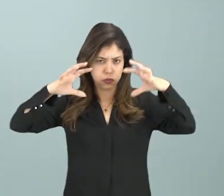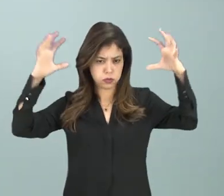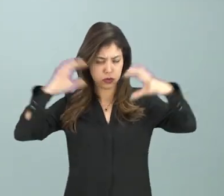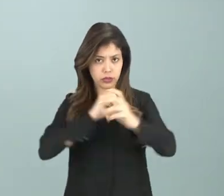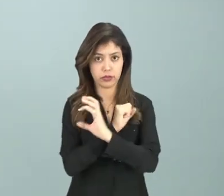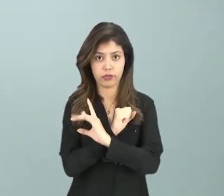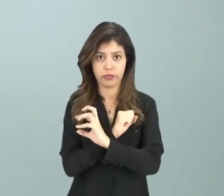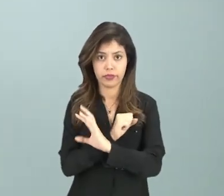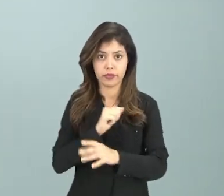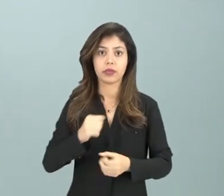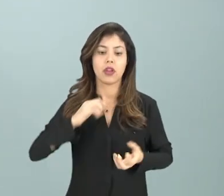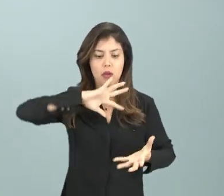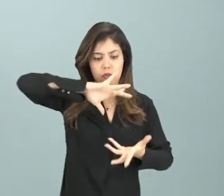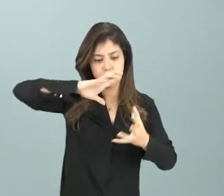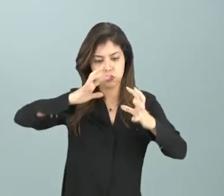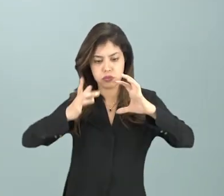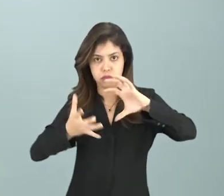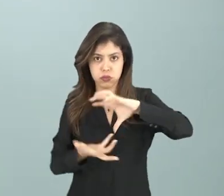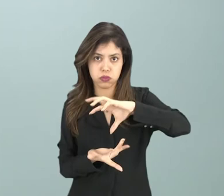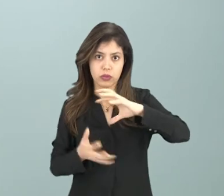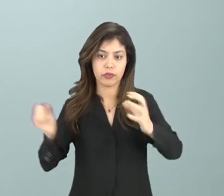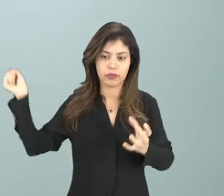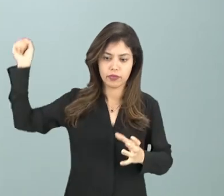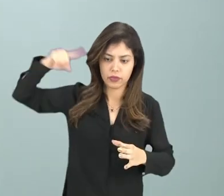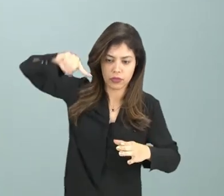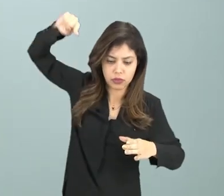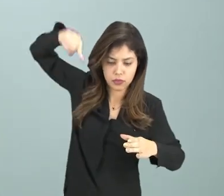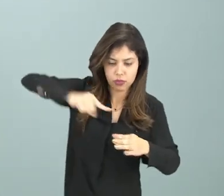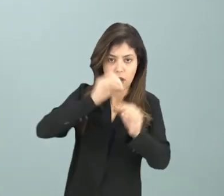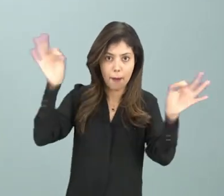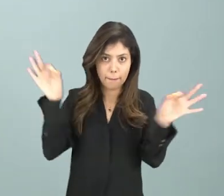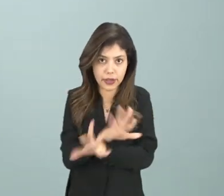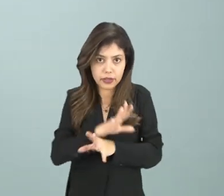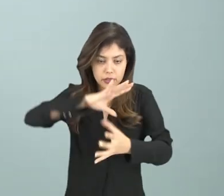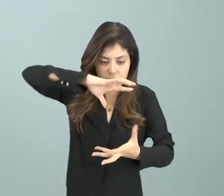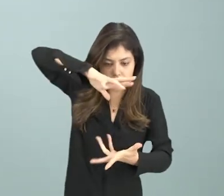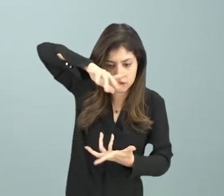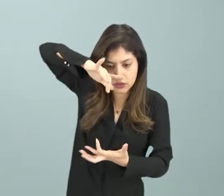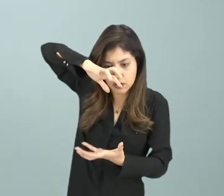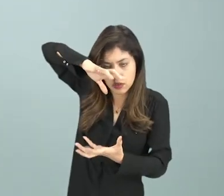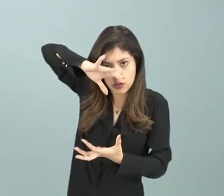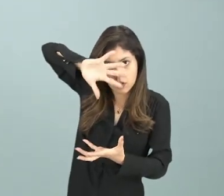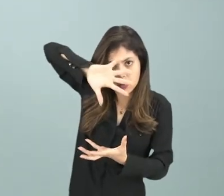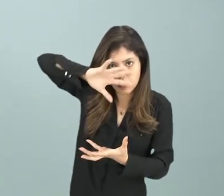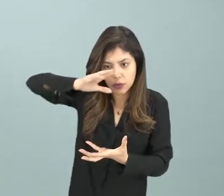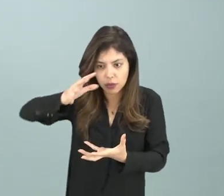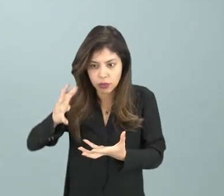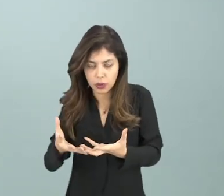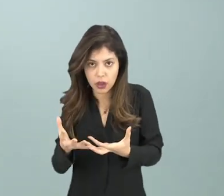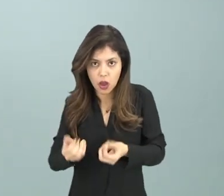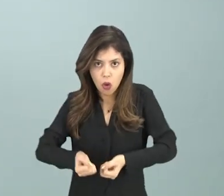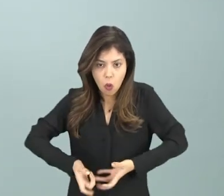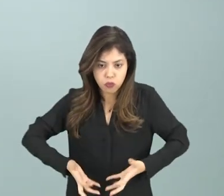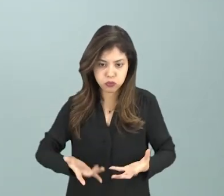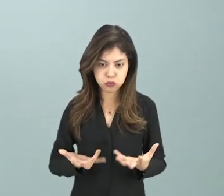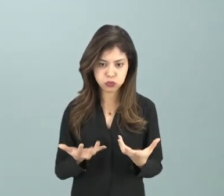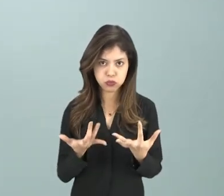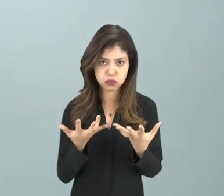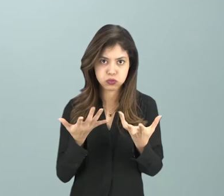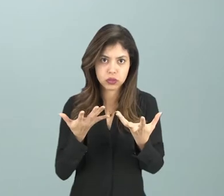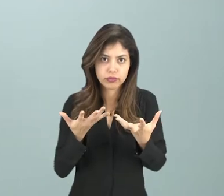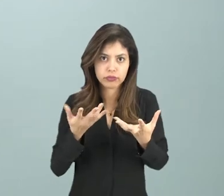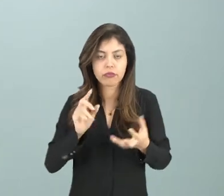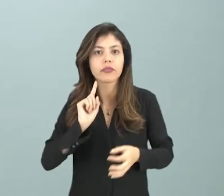ácida efeito estufa destruição da camada de ozônio aquecimento global e um pouco sobre